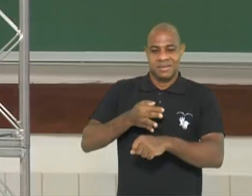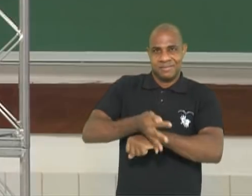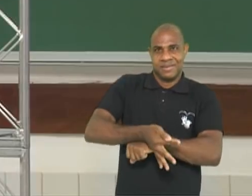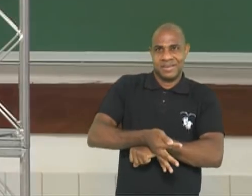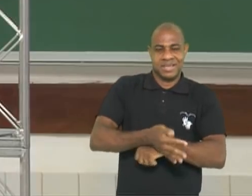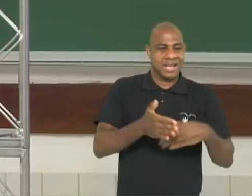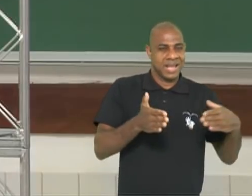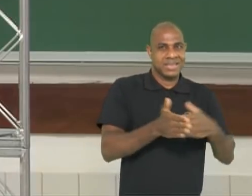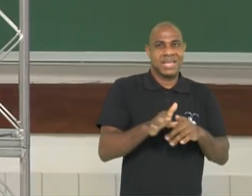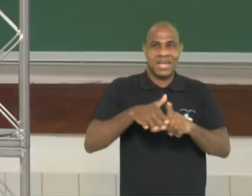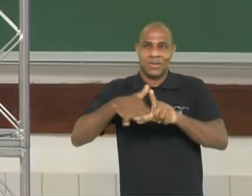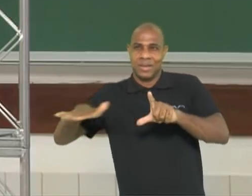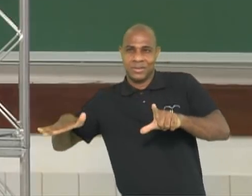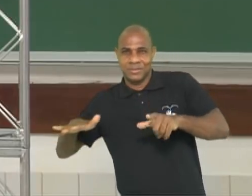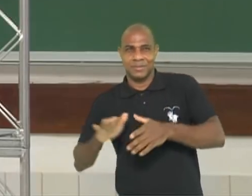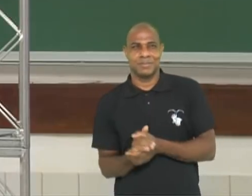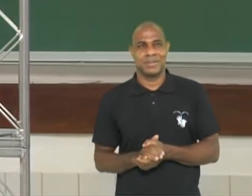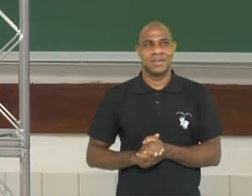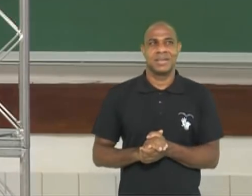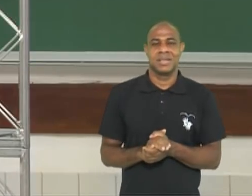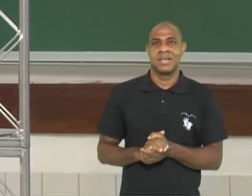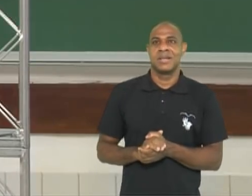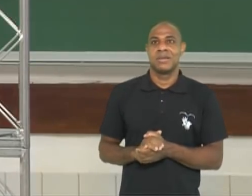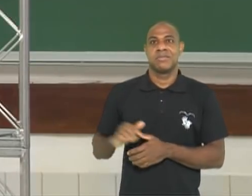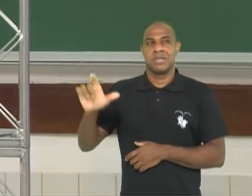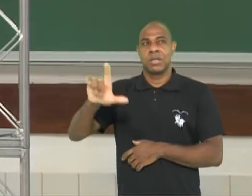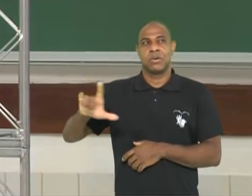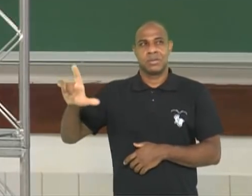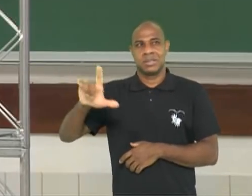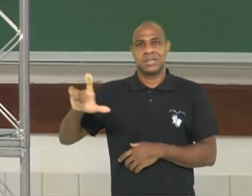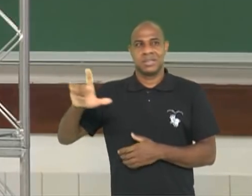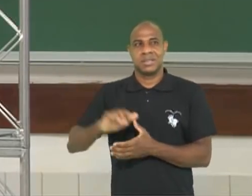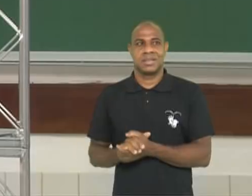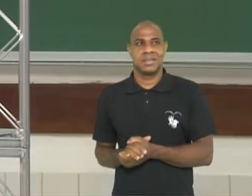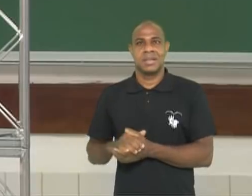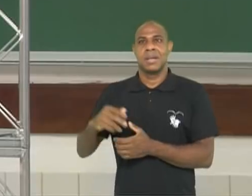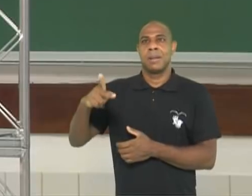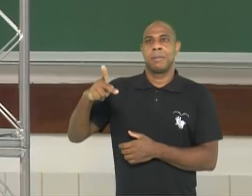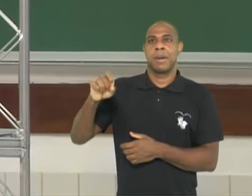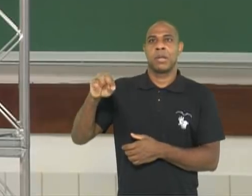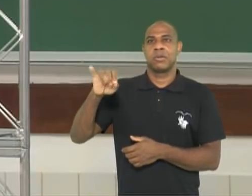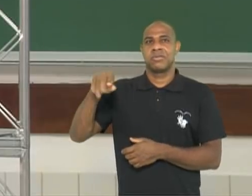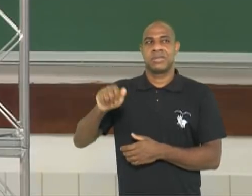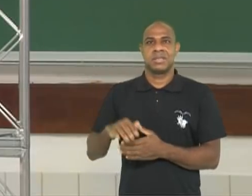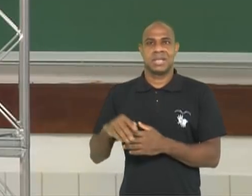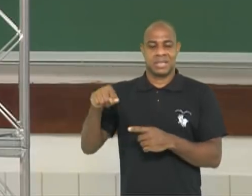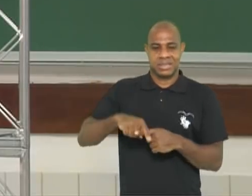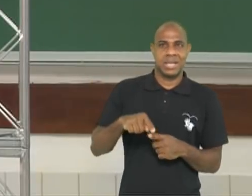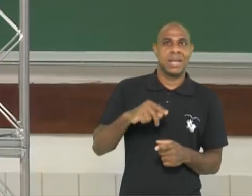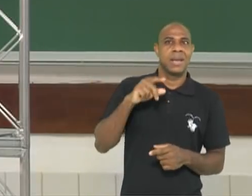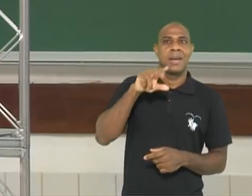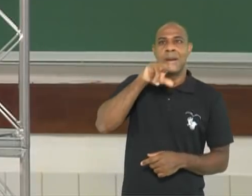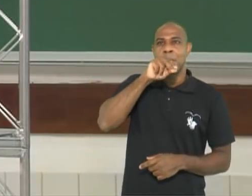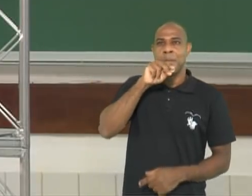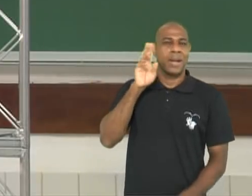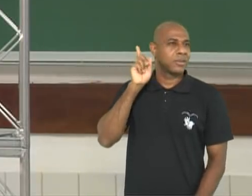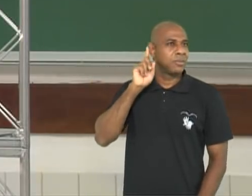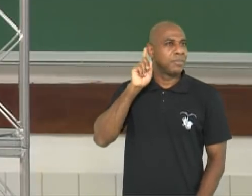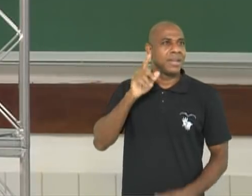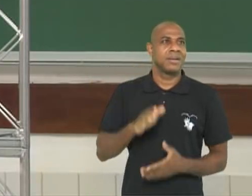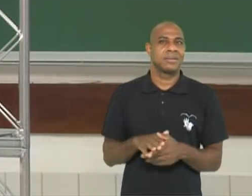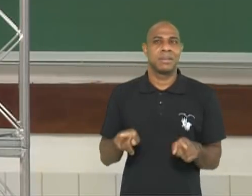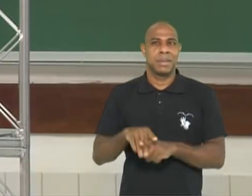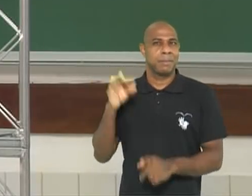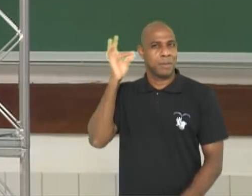chegar em Guaratuba. De Londrina, passou por Palotina, desceu aqui embaixo, aqui em Pato Branco. Também desceu mais, foi lá para Ponta